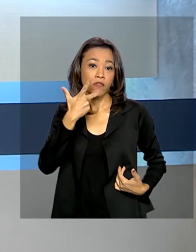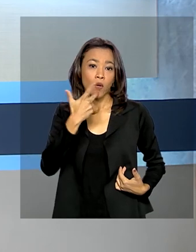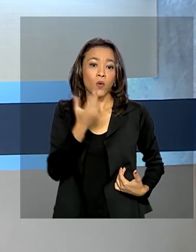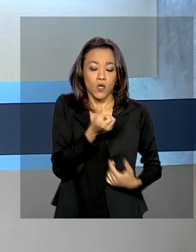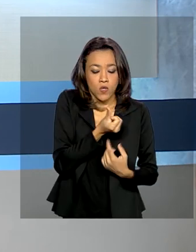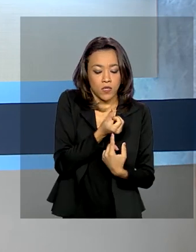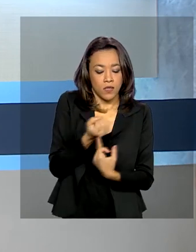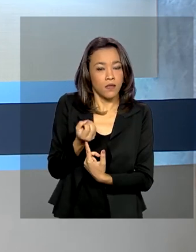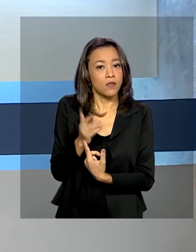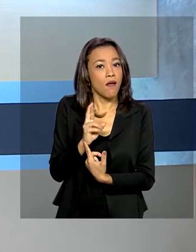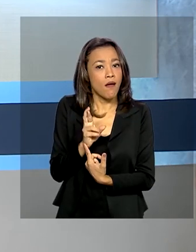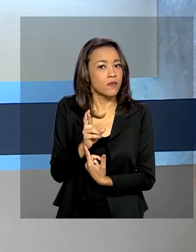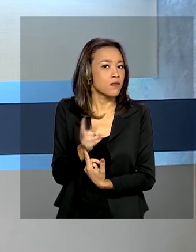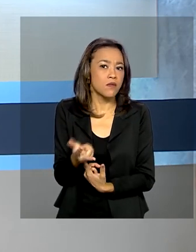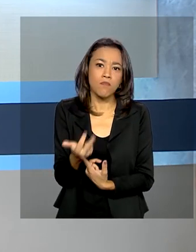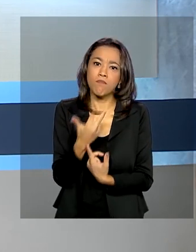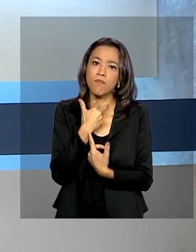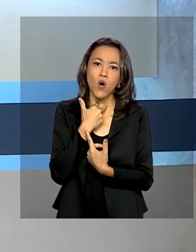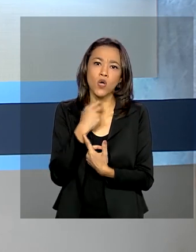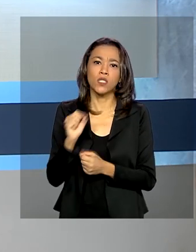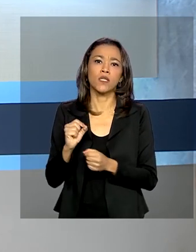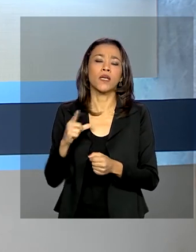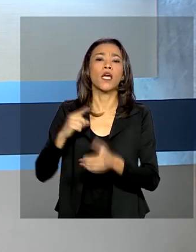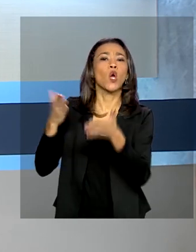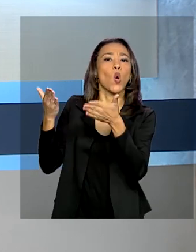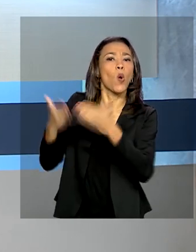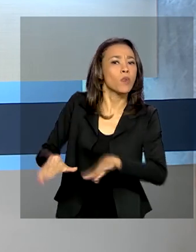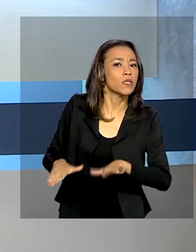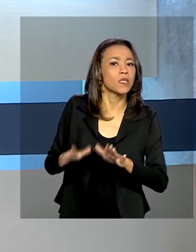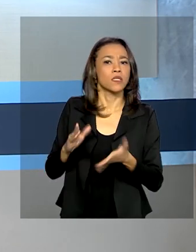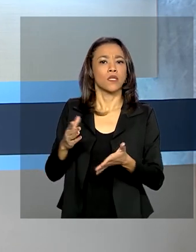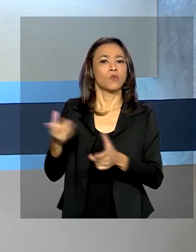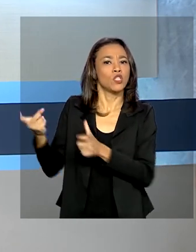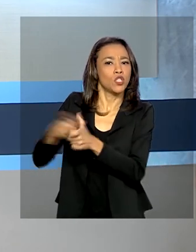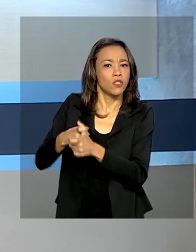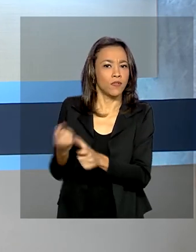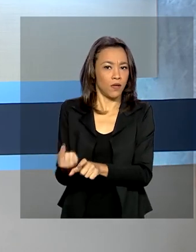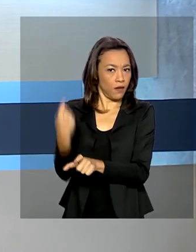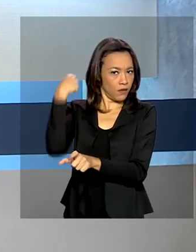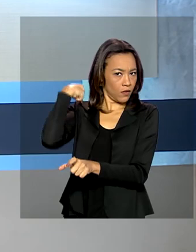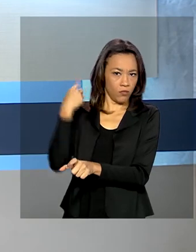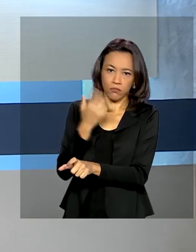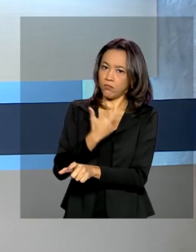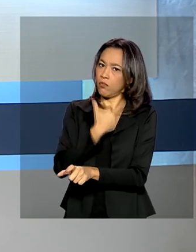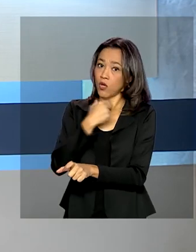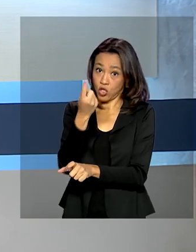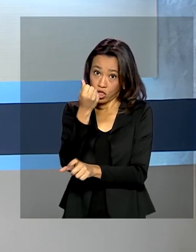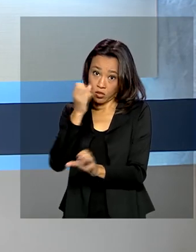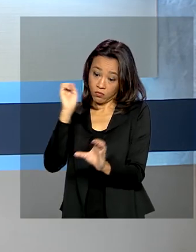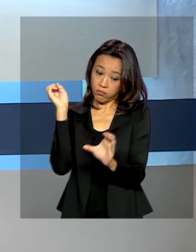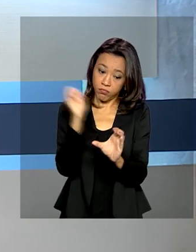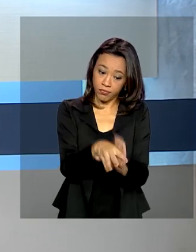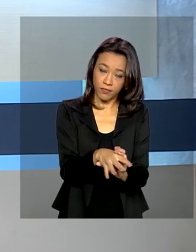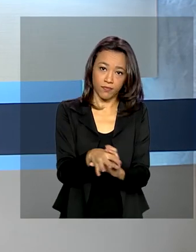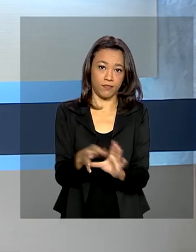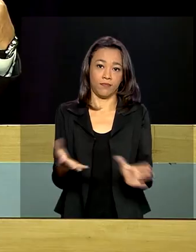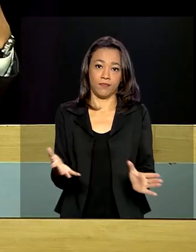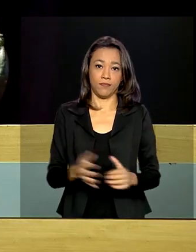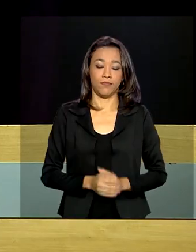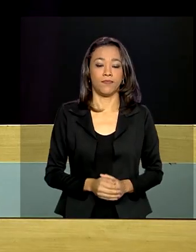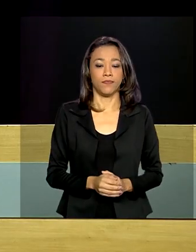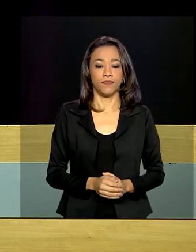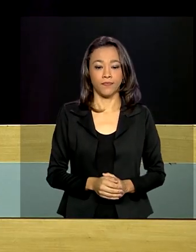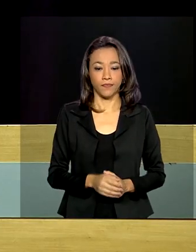r$600 não podem sofrer nenhum tipo de débito de contas anteriores quando chegarem na conta do cidadão